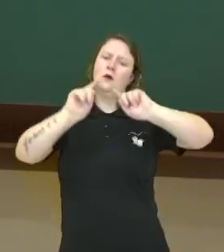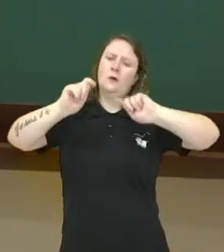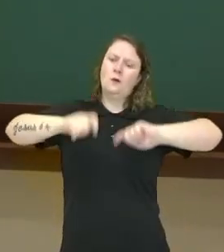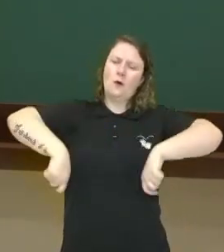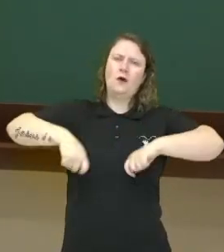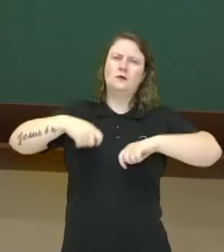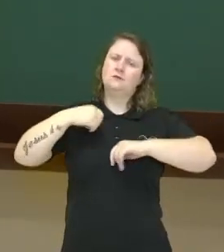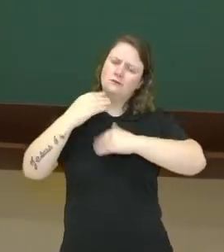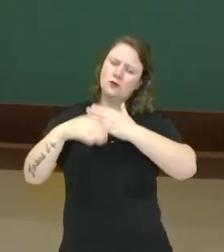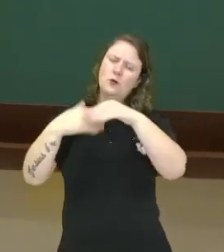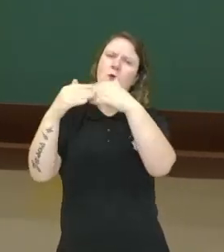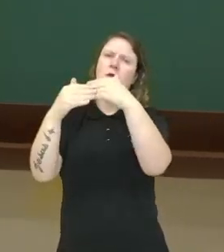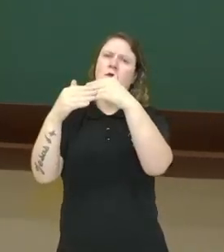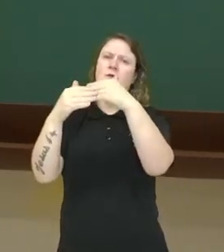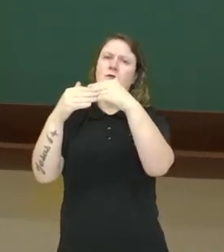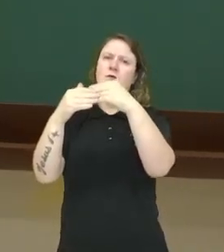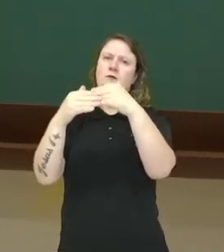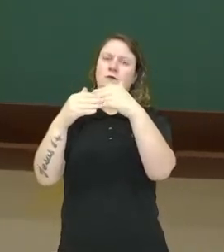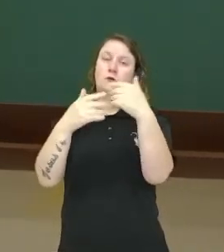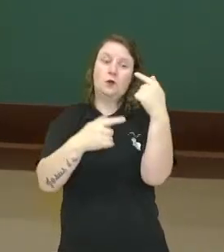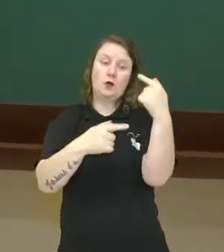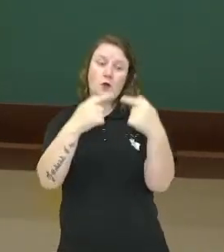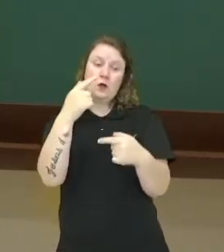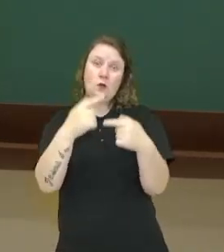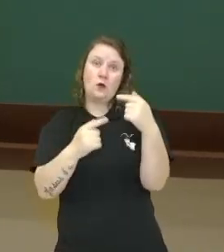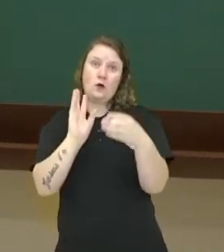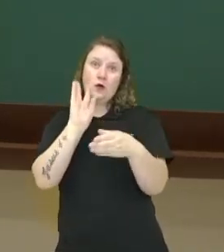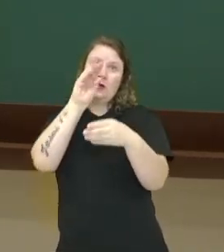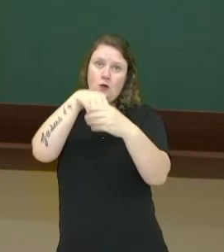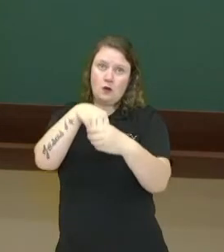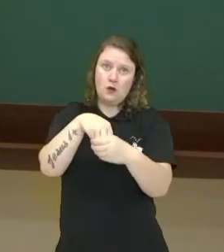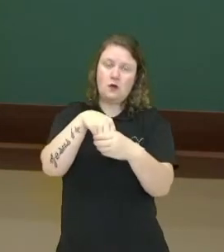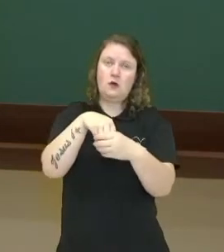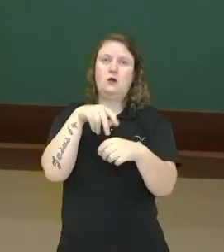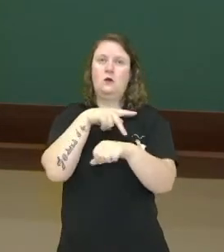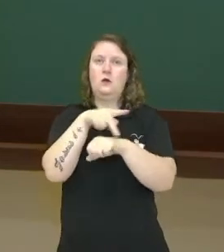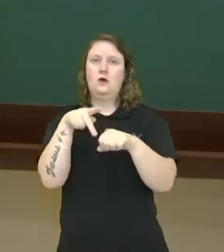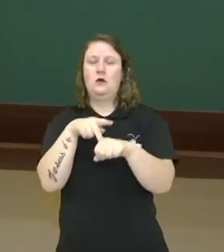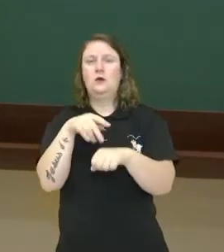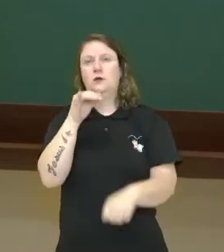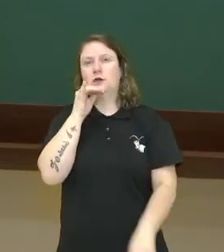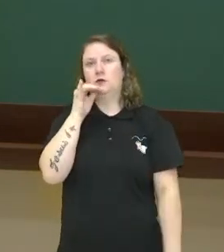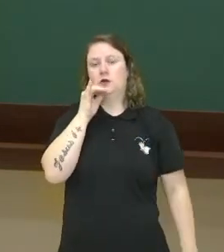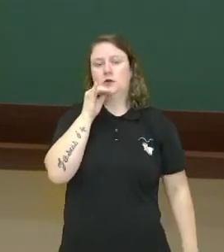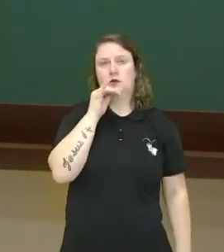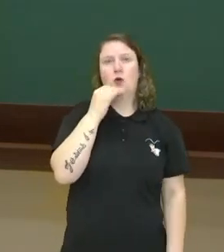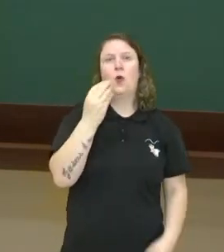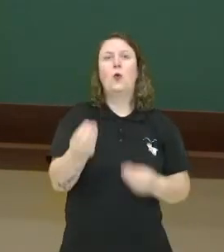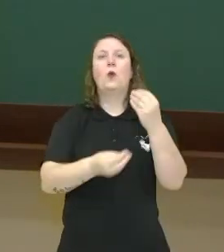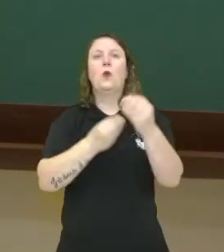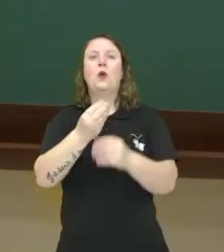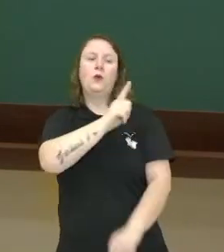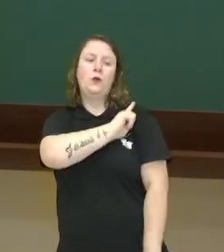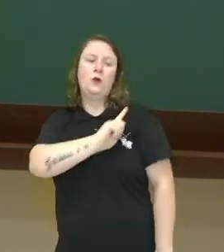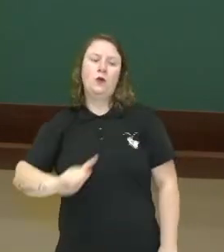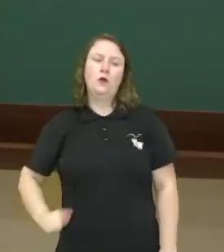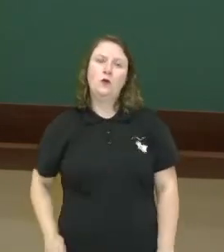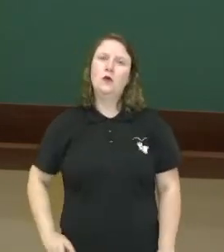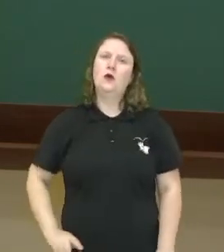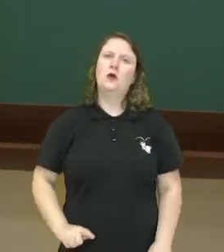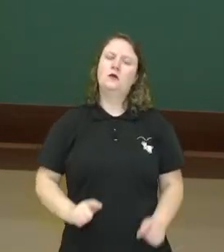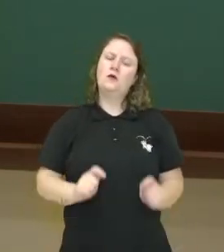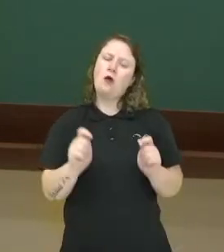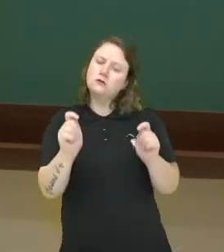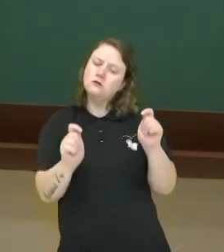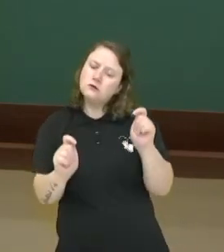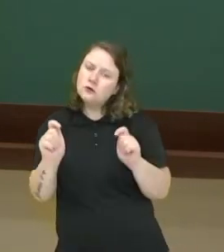potência emergente. As políticas internas, ou seja, como o governo conduz e organiza internamente o seu território, o seu